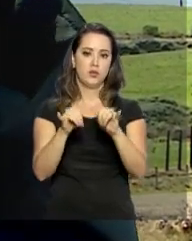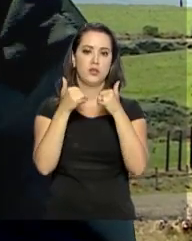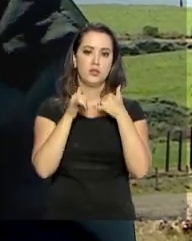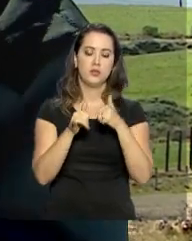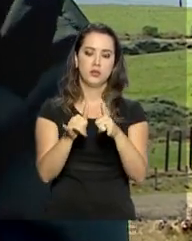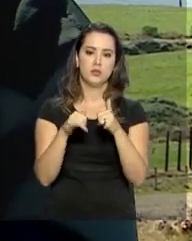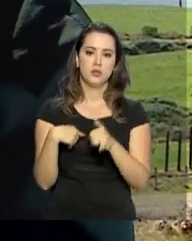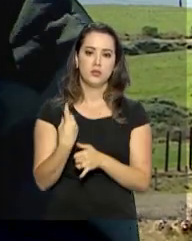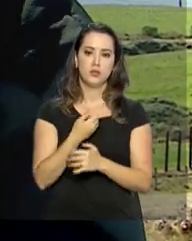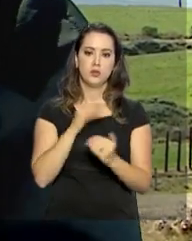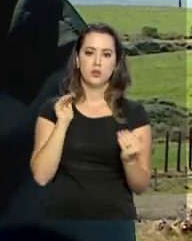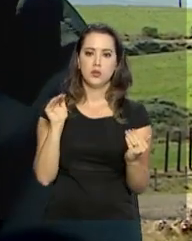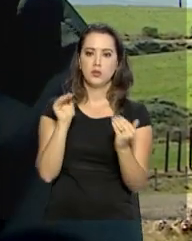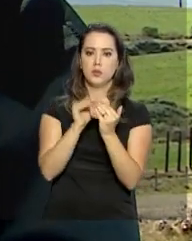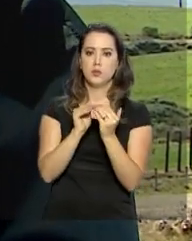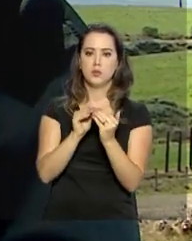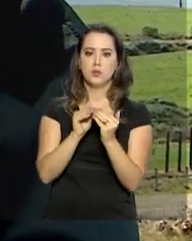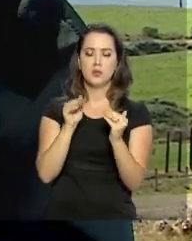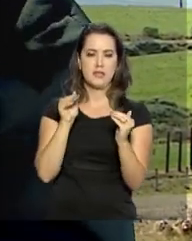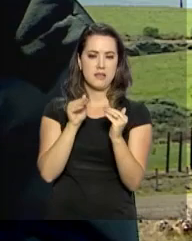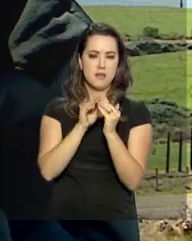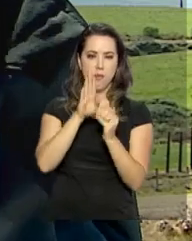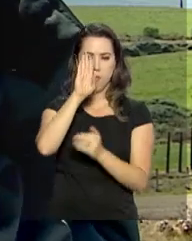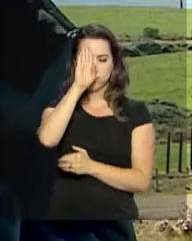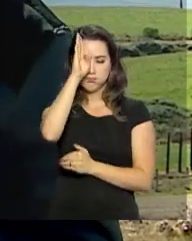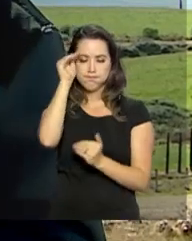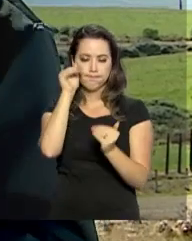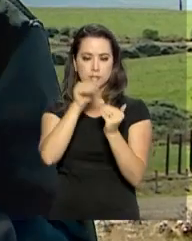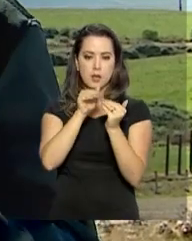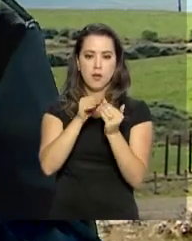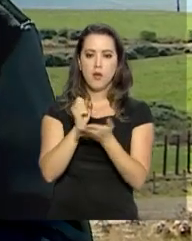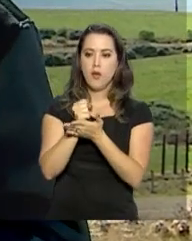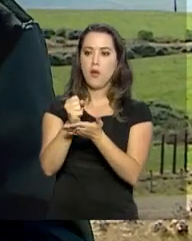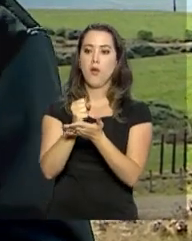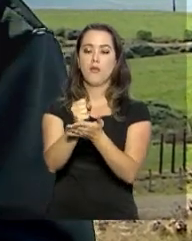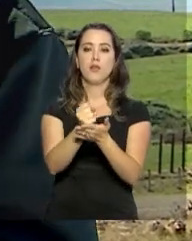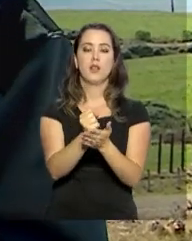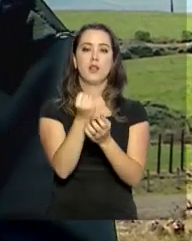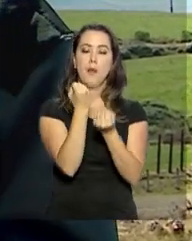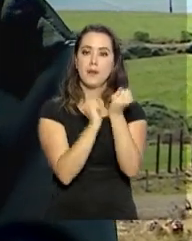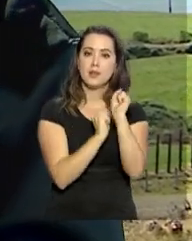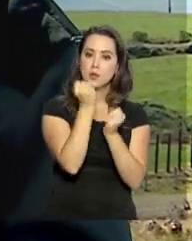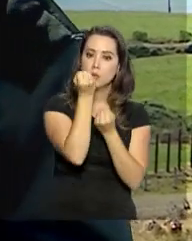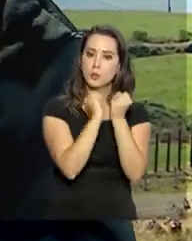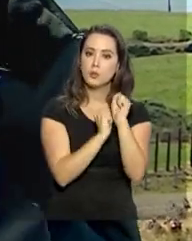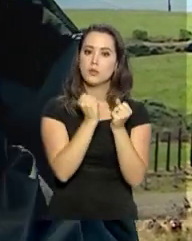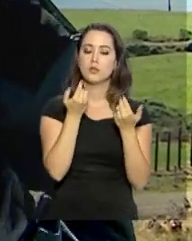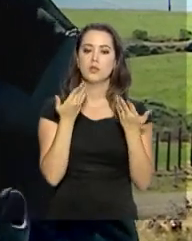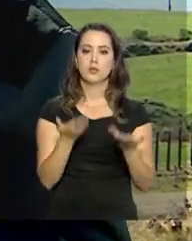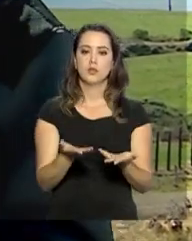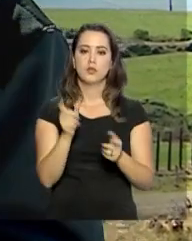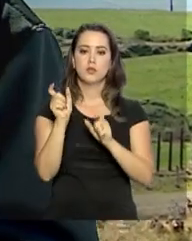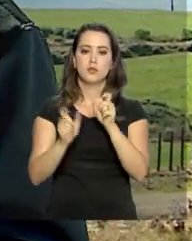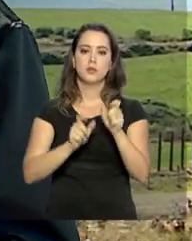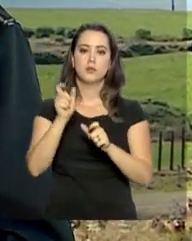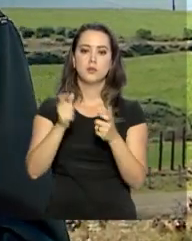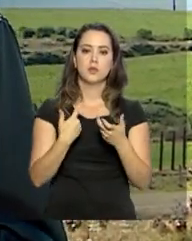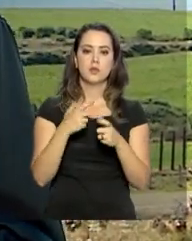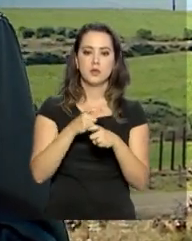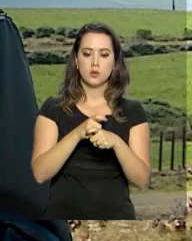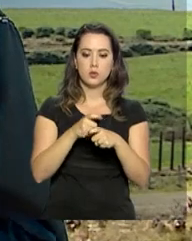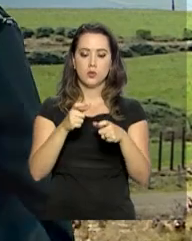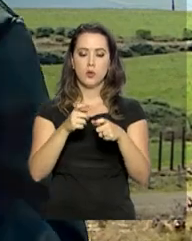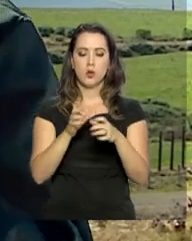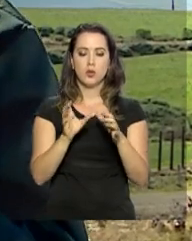nosso nossa principal objetivo é colocar isso à disposição das indústrias não é dos consumidores e maior